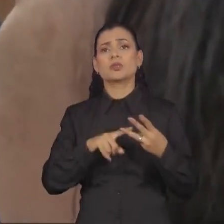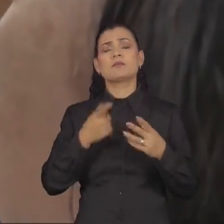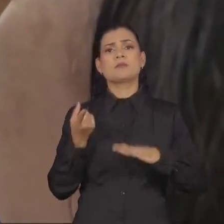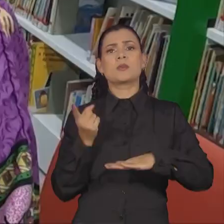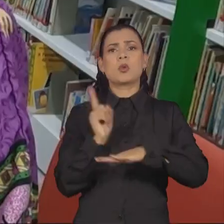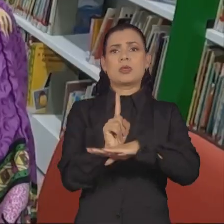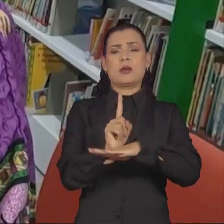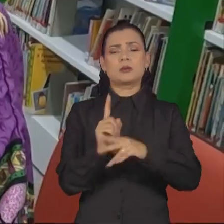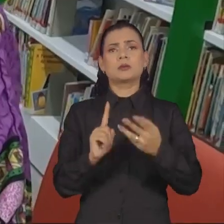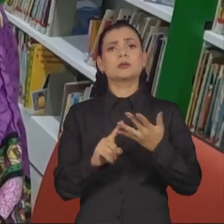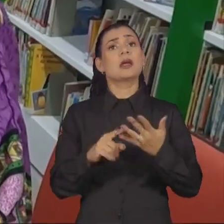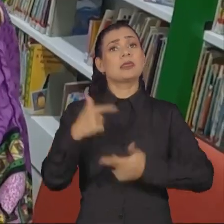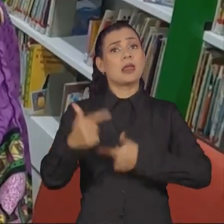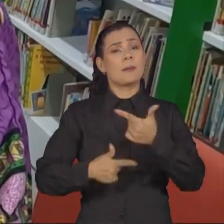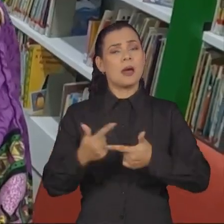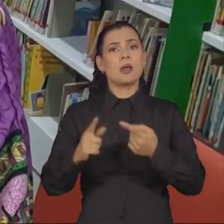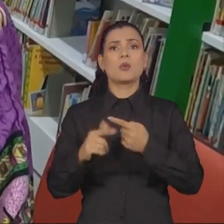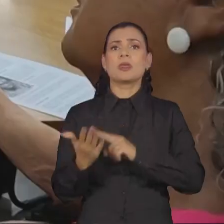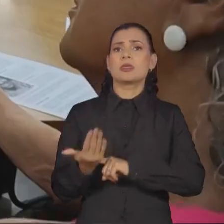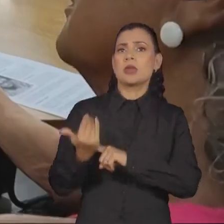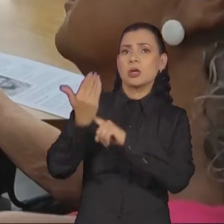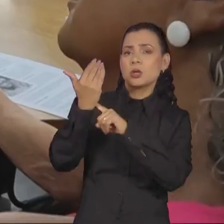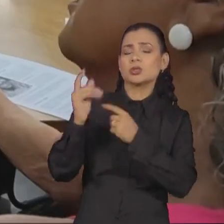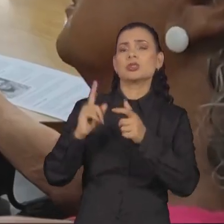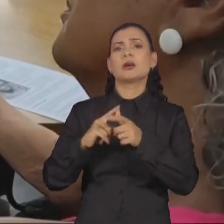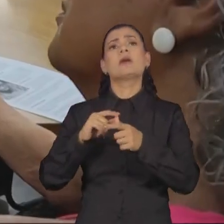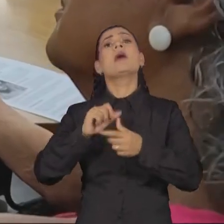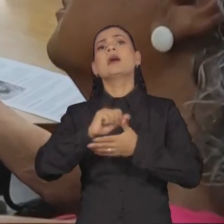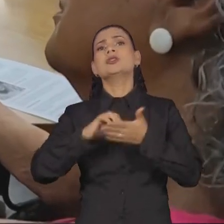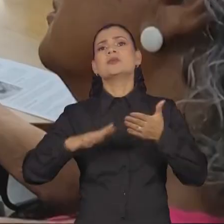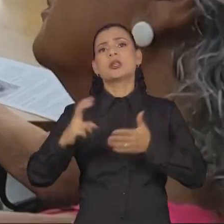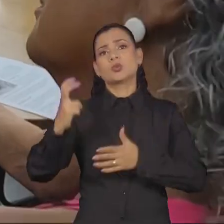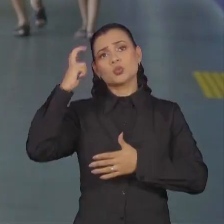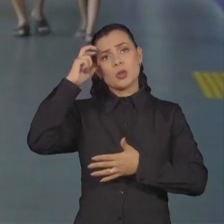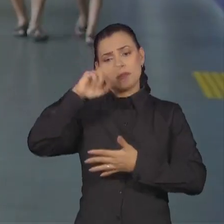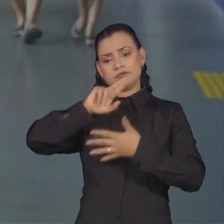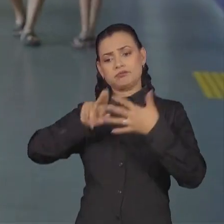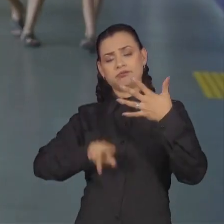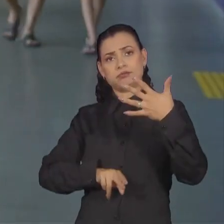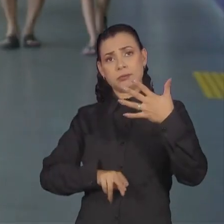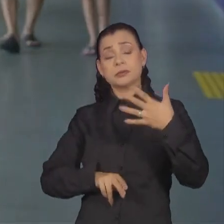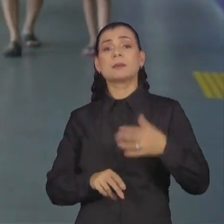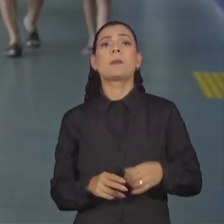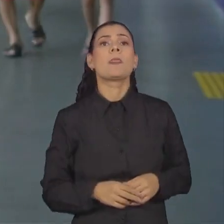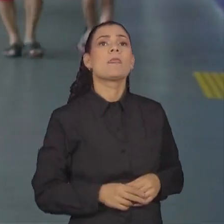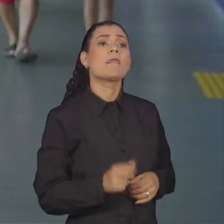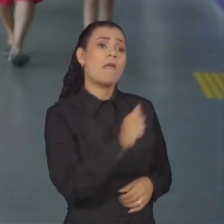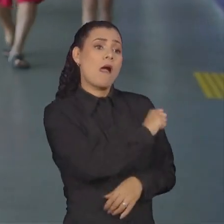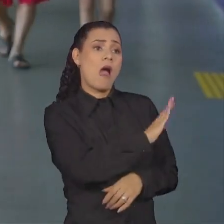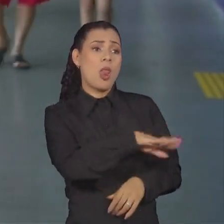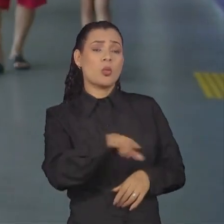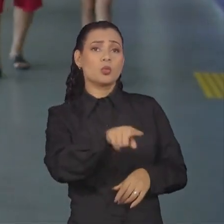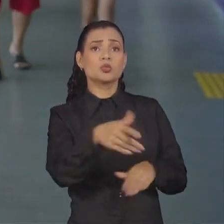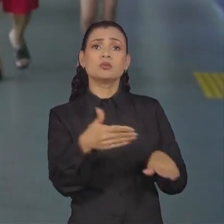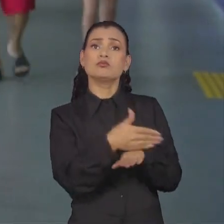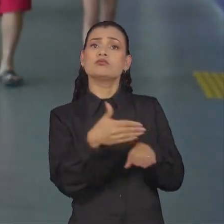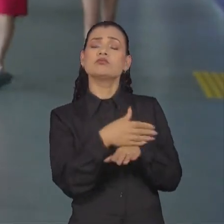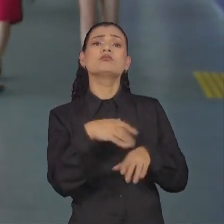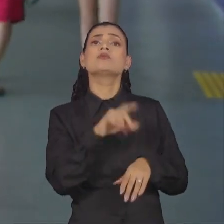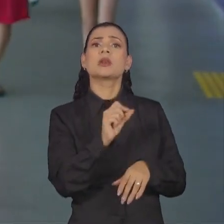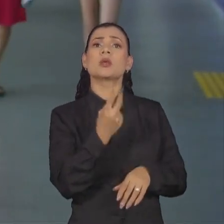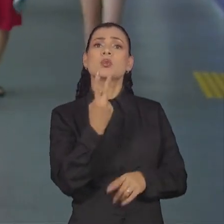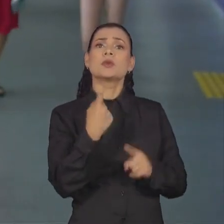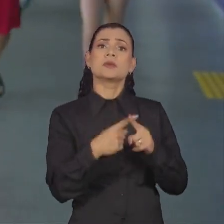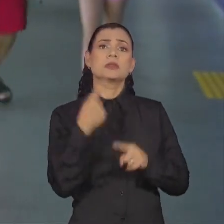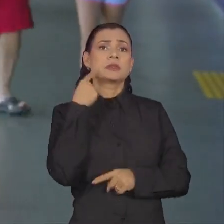protagonismo, trabalho, tecnologias e atividades culturais. Esses alunos passaram a ter aulas 2 vezes